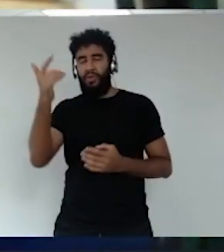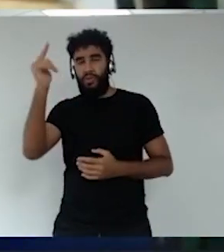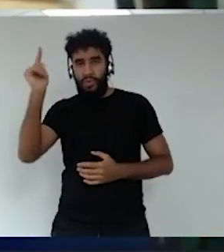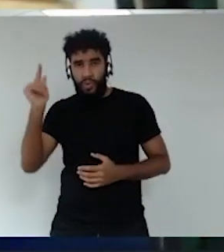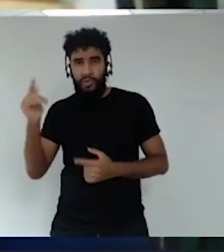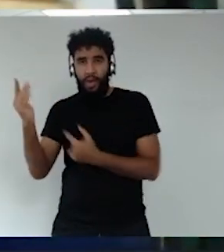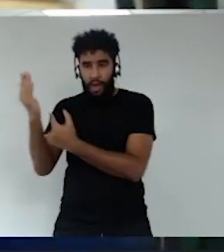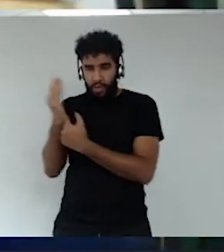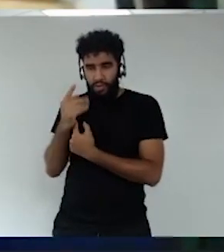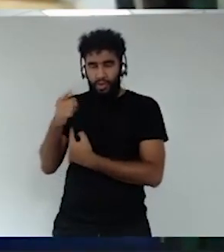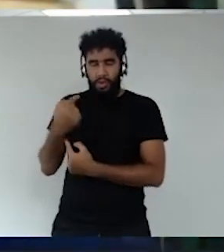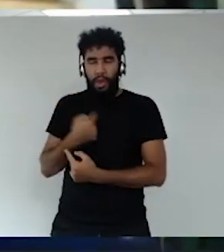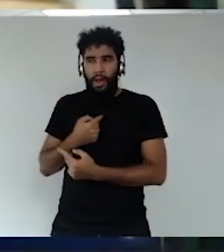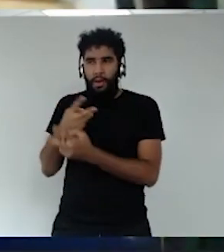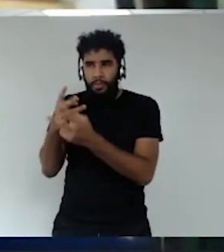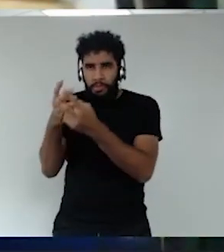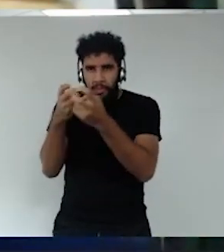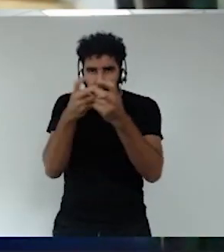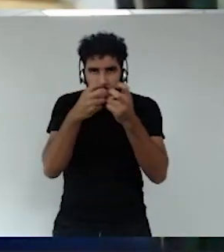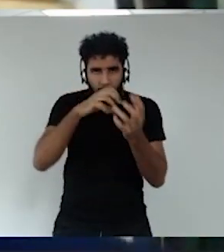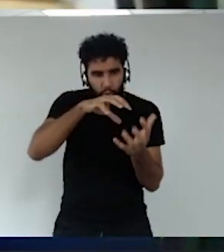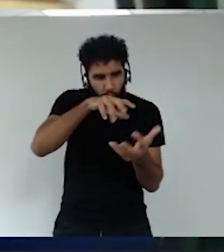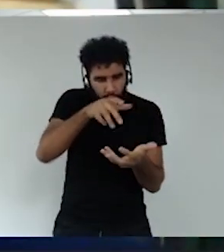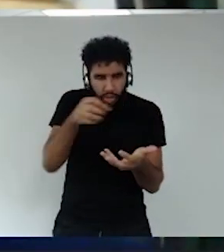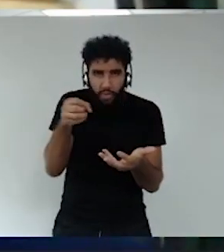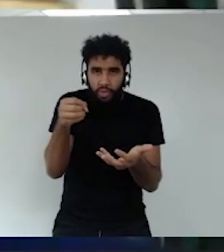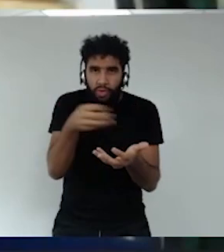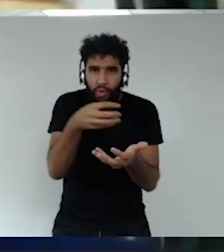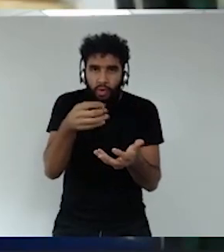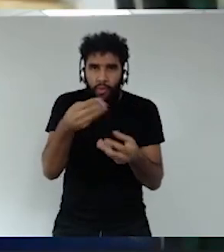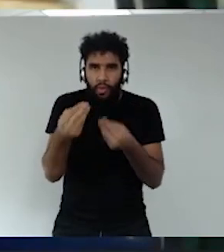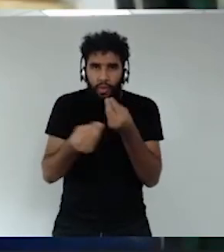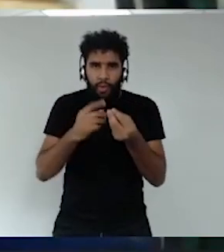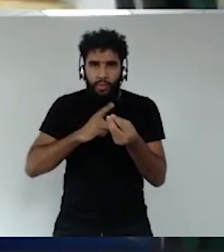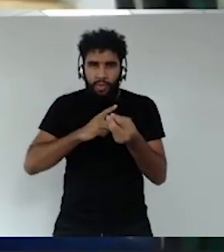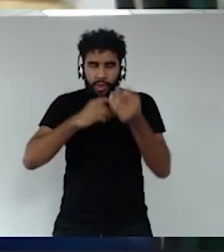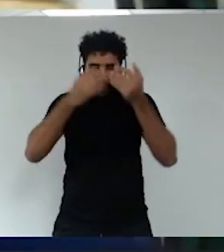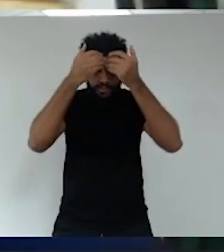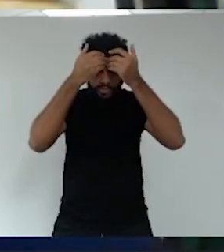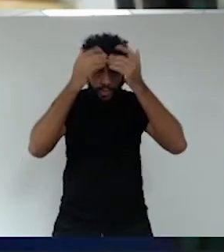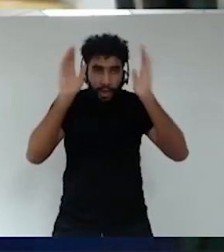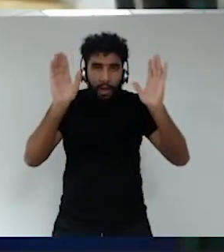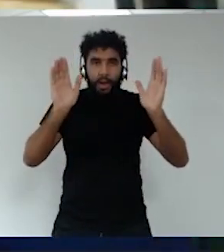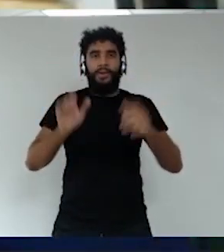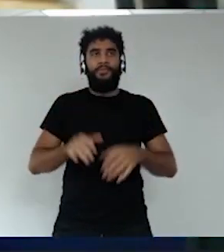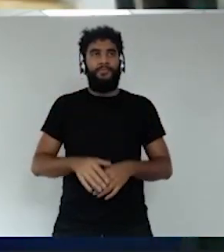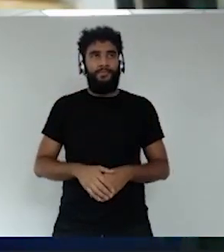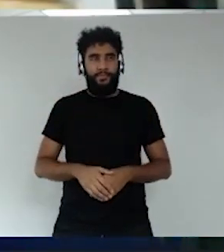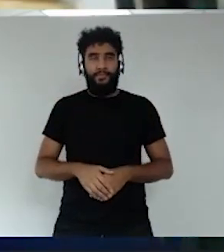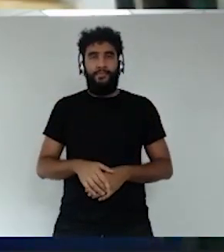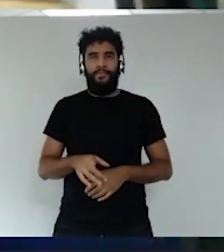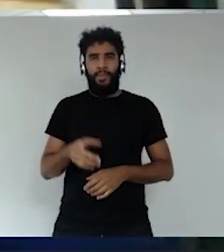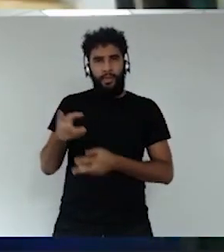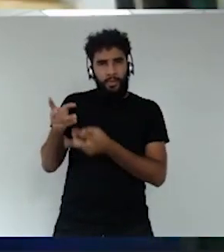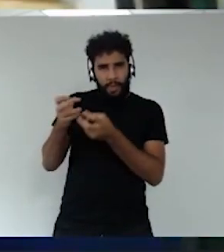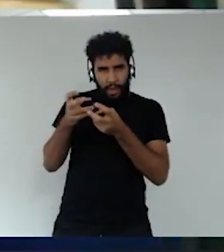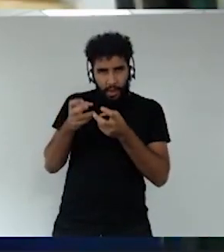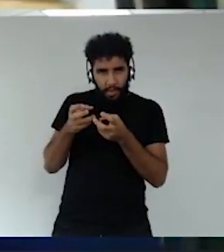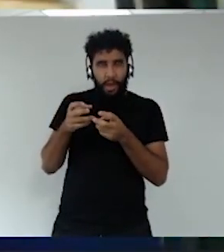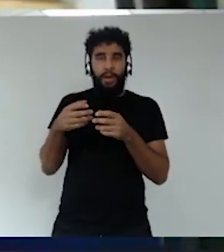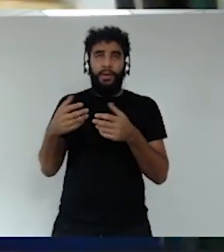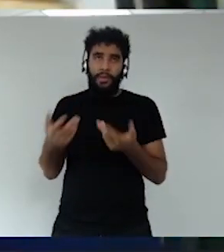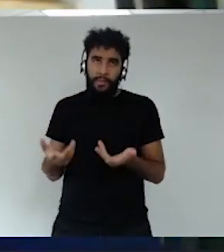nos ajudam a perceber esse novo mundo, essa nova abertura. Feita esta observação,